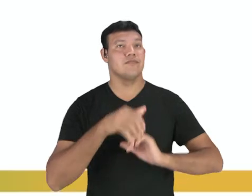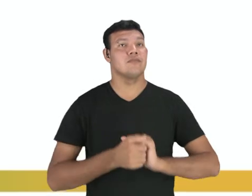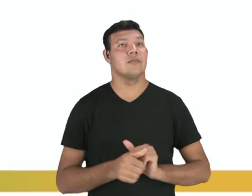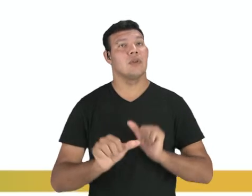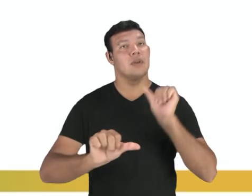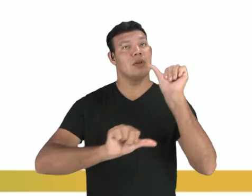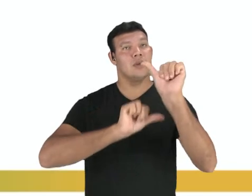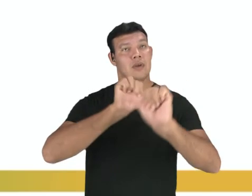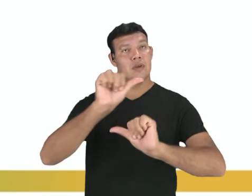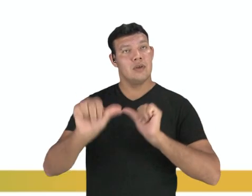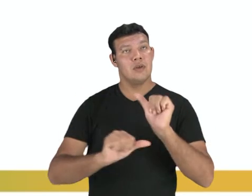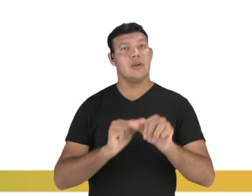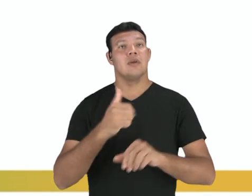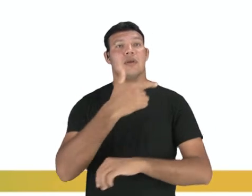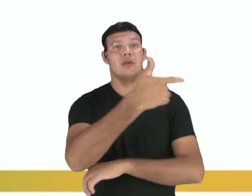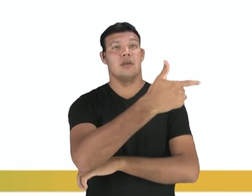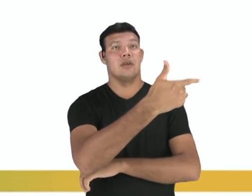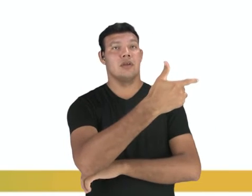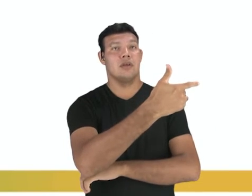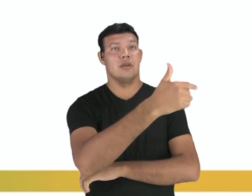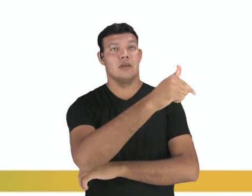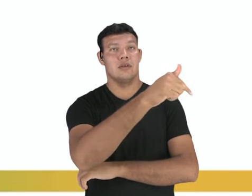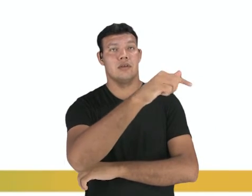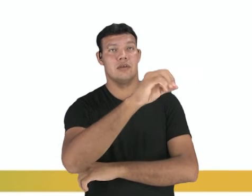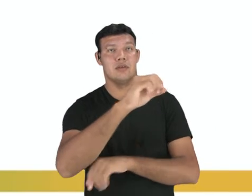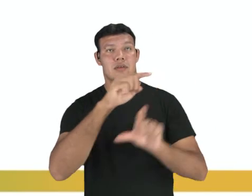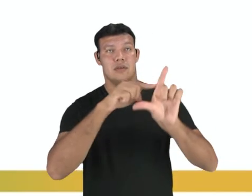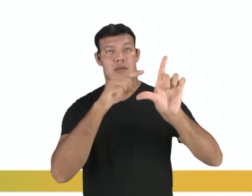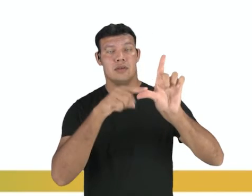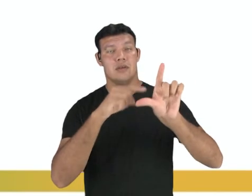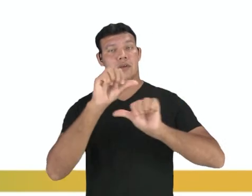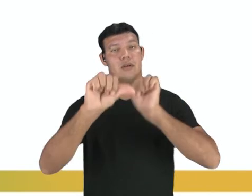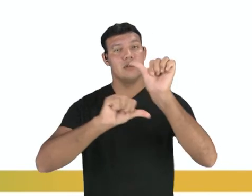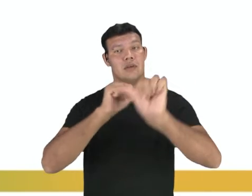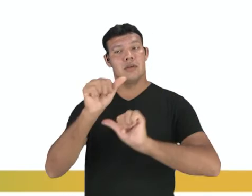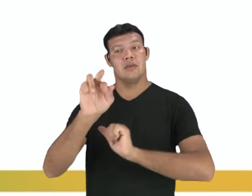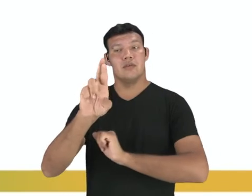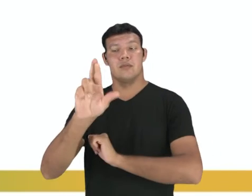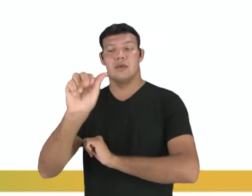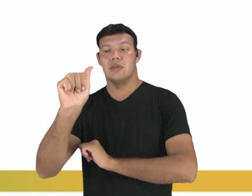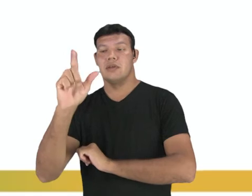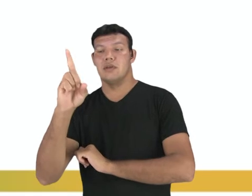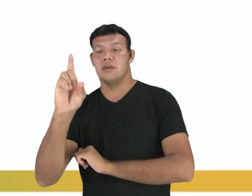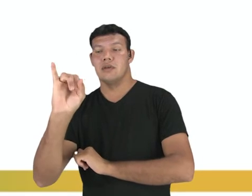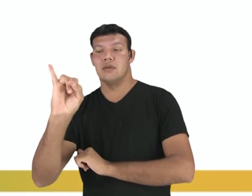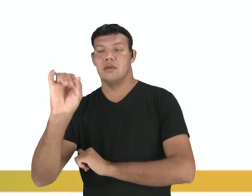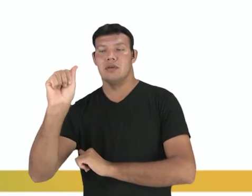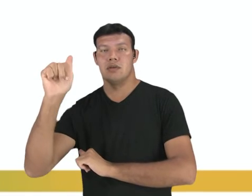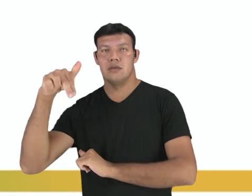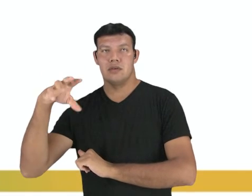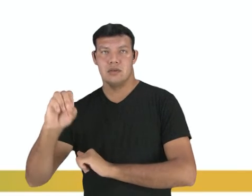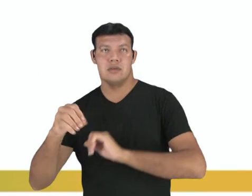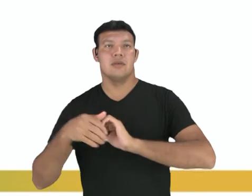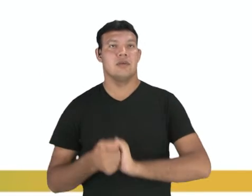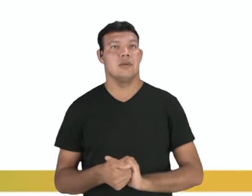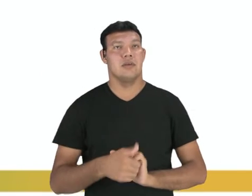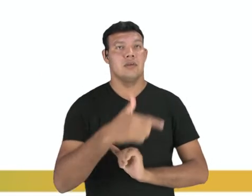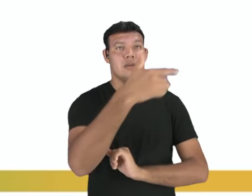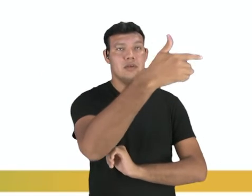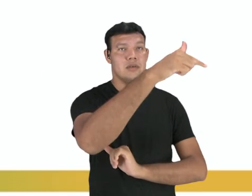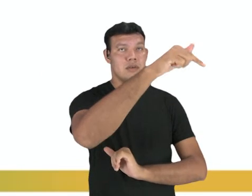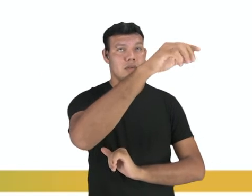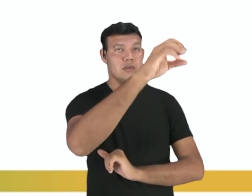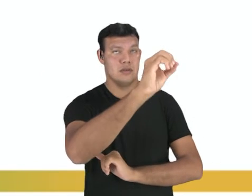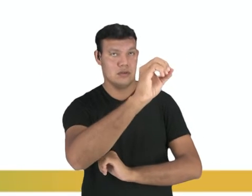270 graus em radiano observa aí que é bem básico bem simples ela vai ficar 270